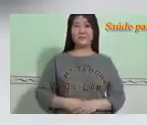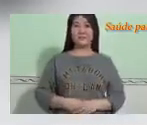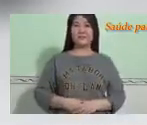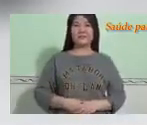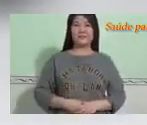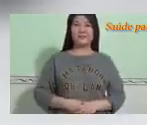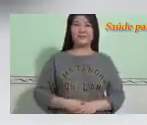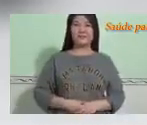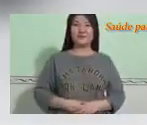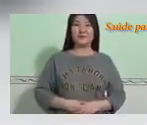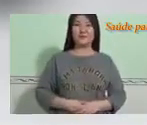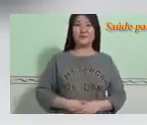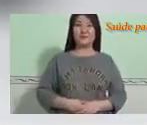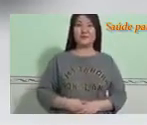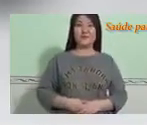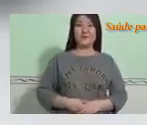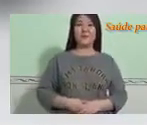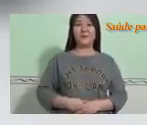vírgula, é o tempo que o